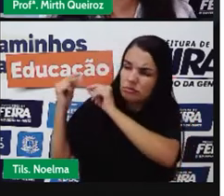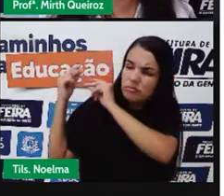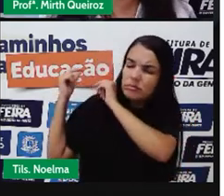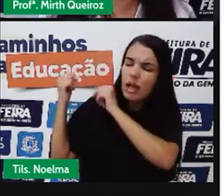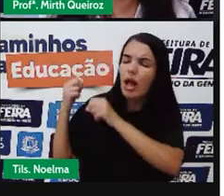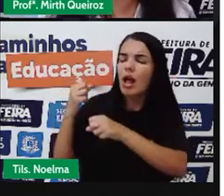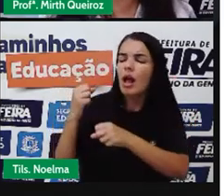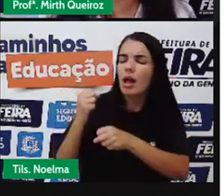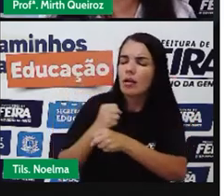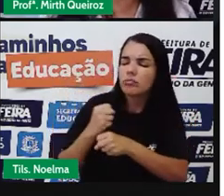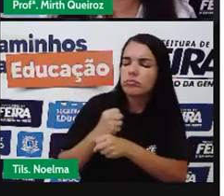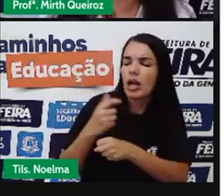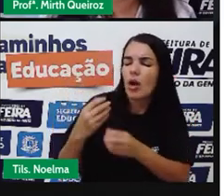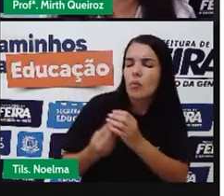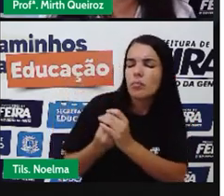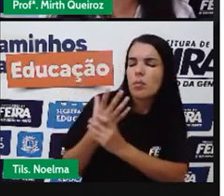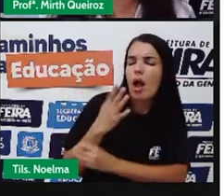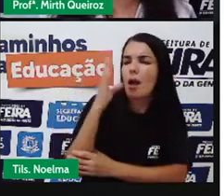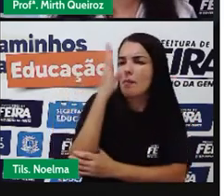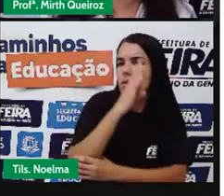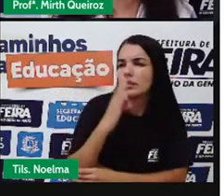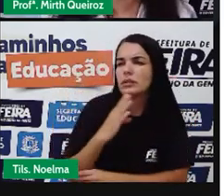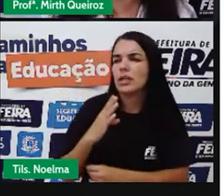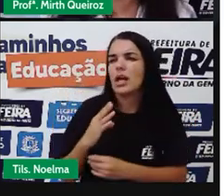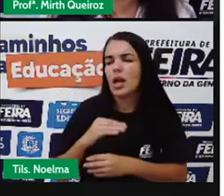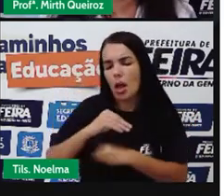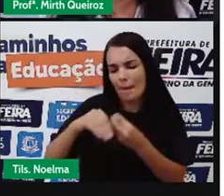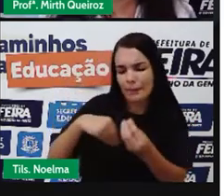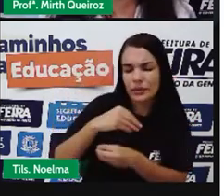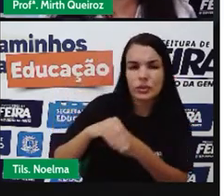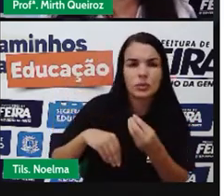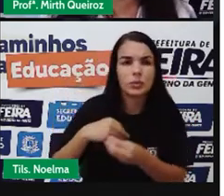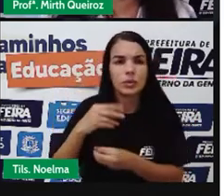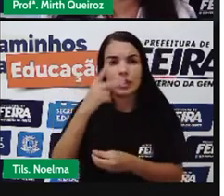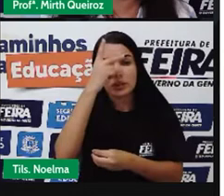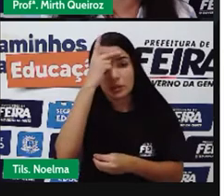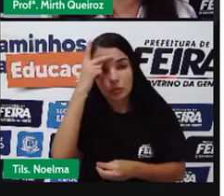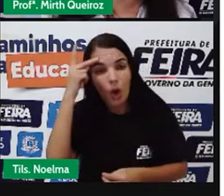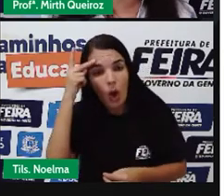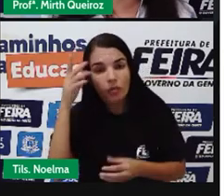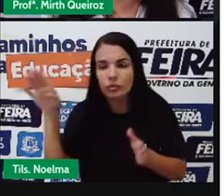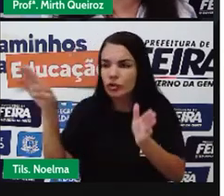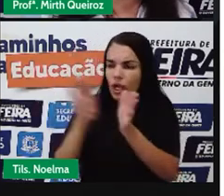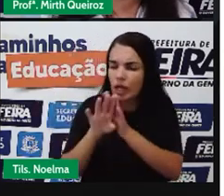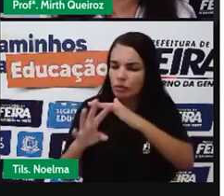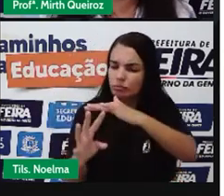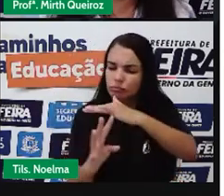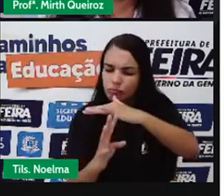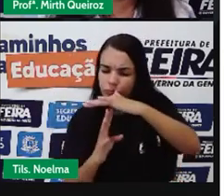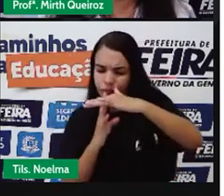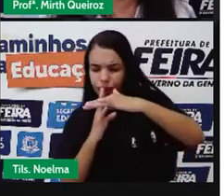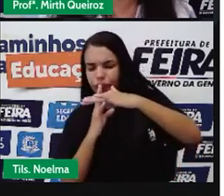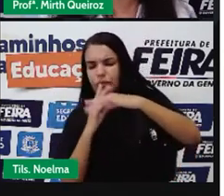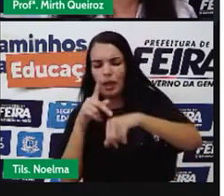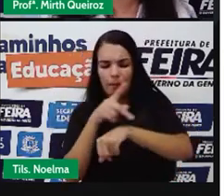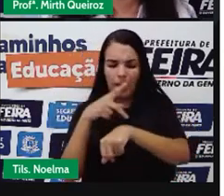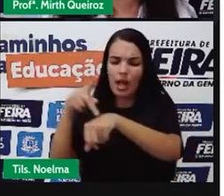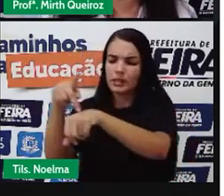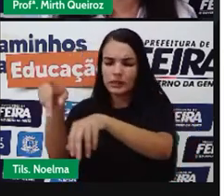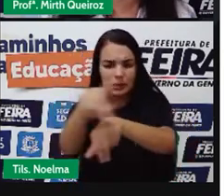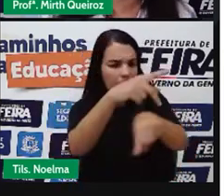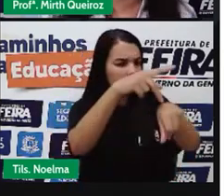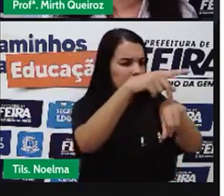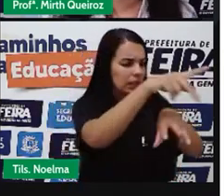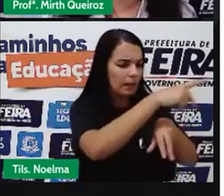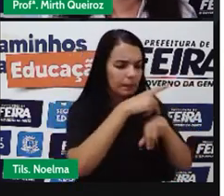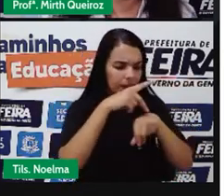do descobrimento, sobre a mistura dos povos, sobre a vinda dos imigrantes ao Brasil, sobre as misturas das